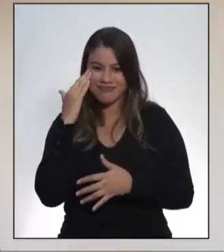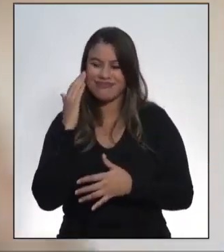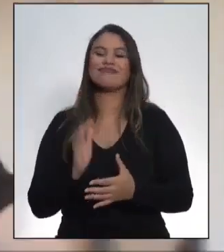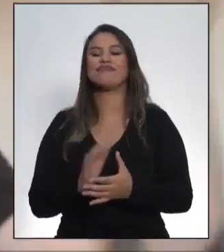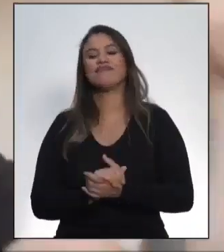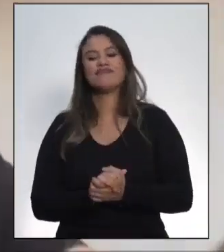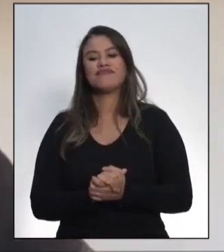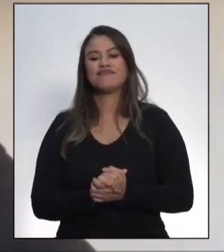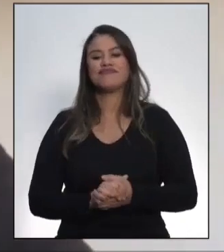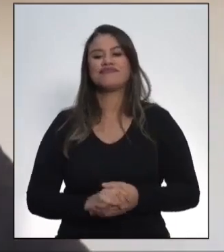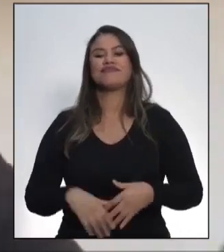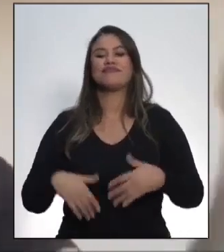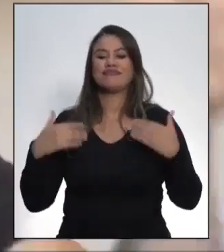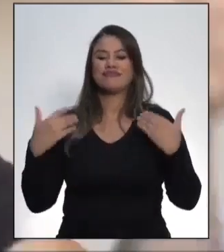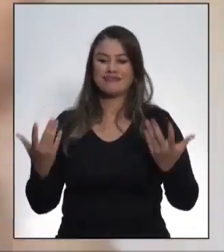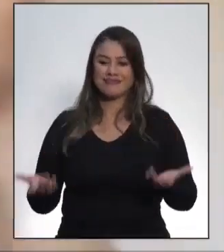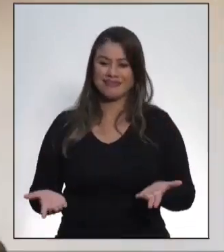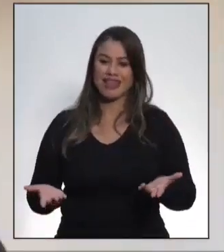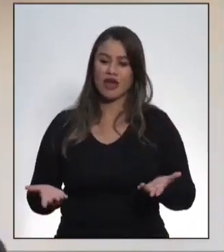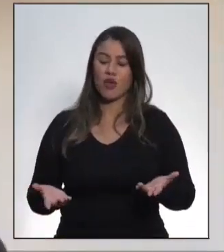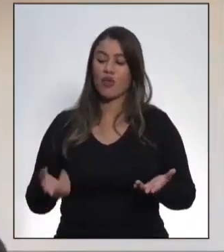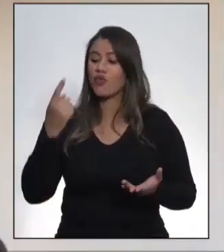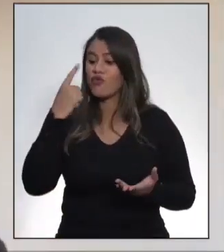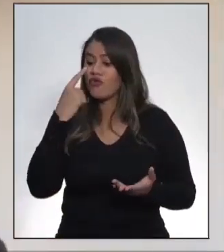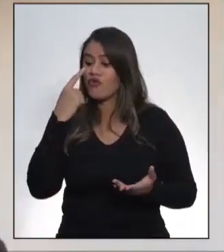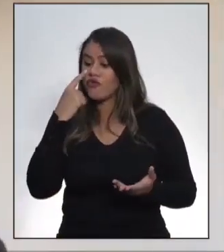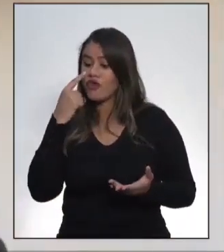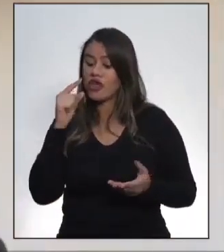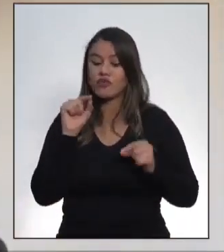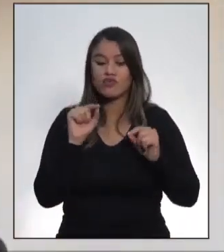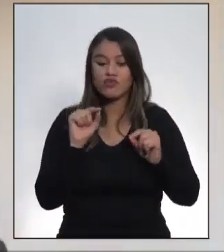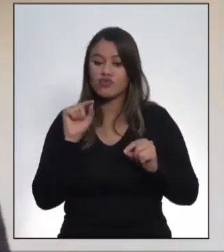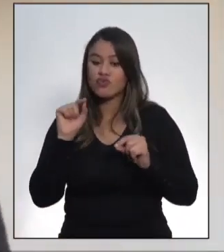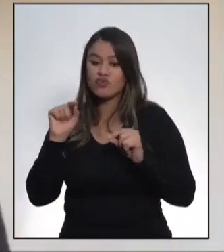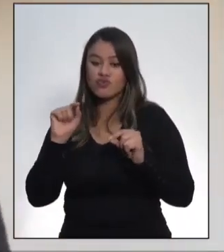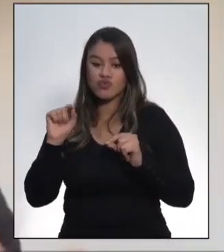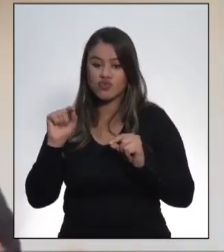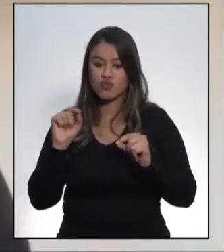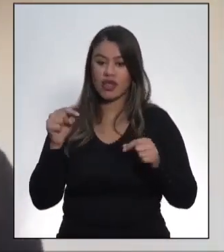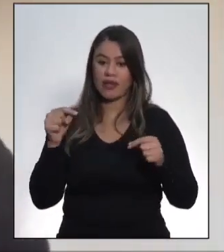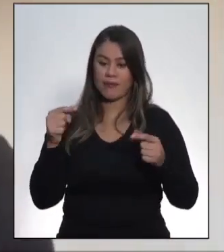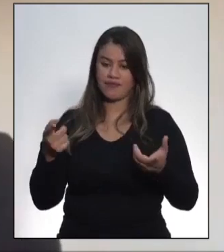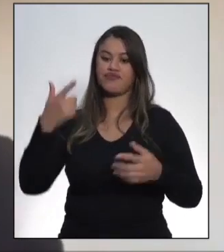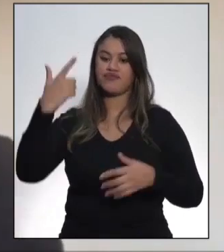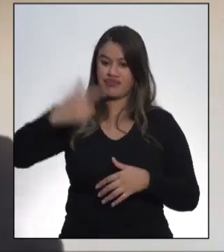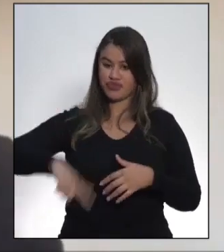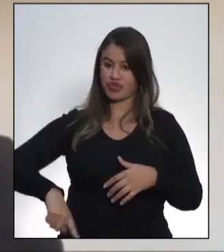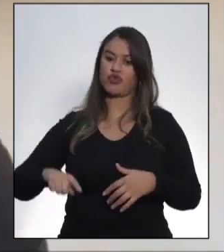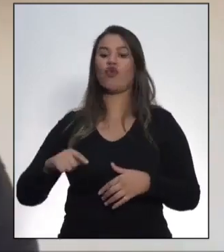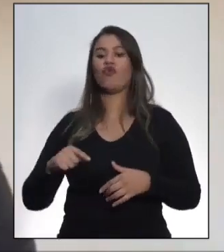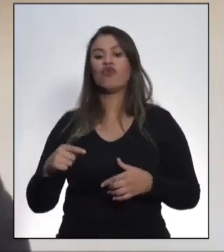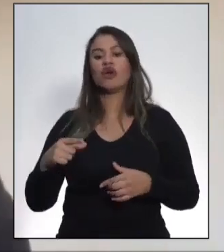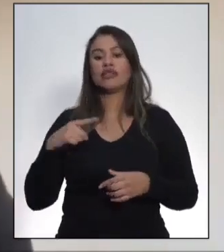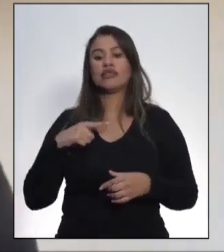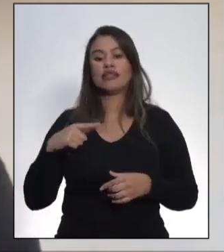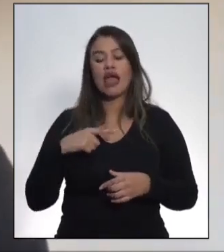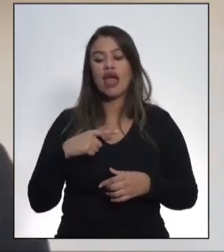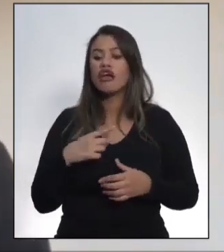pausa, voltando e checando onde nós estamos. Você tem uma atitude empreendedora, uma